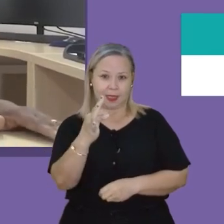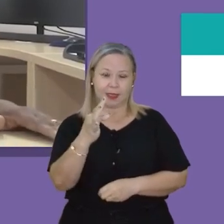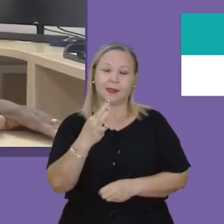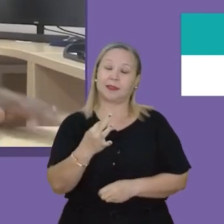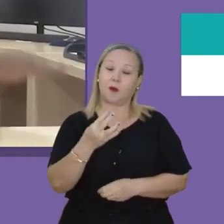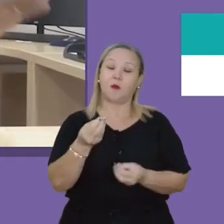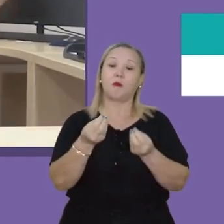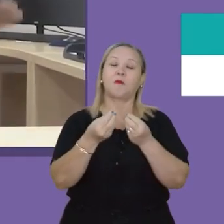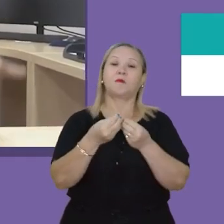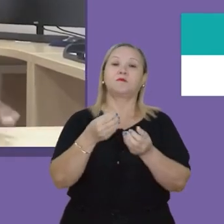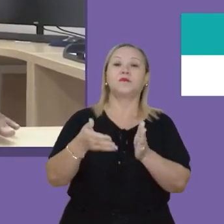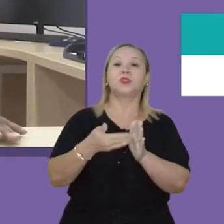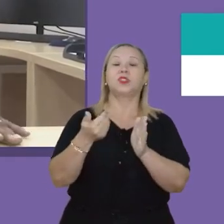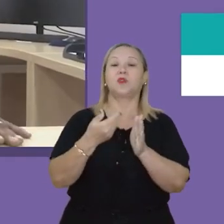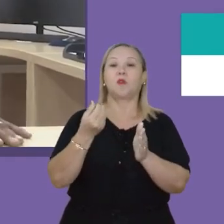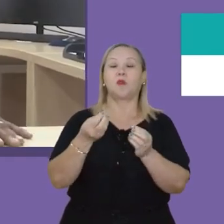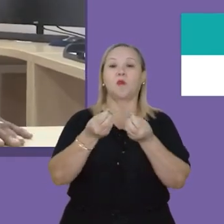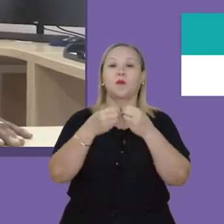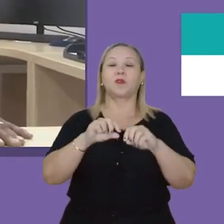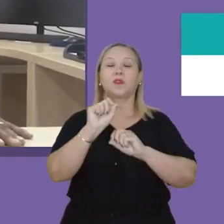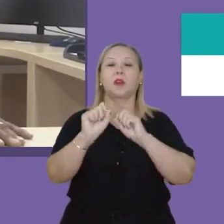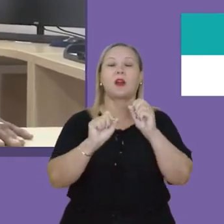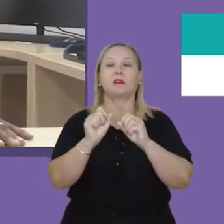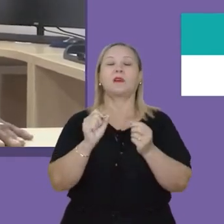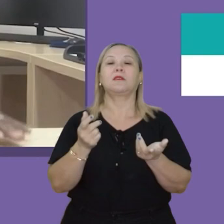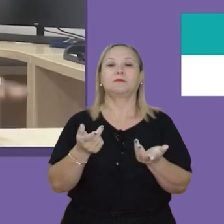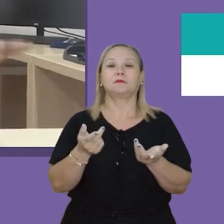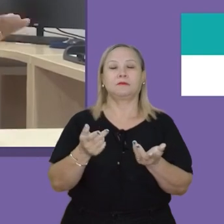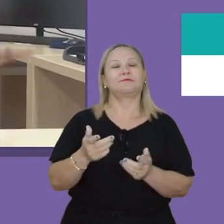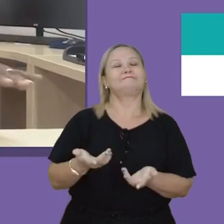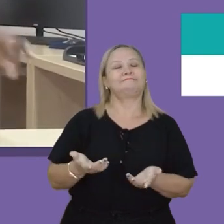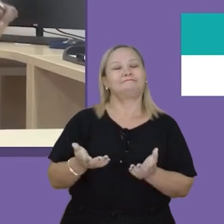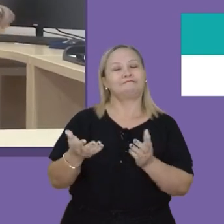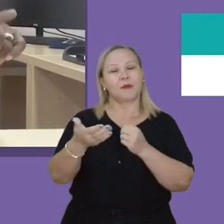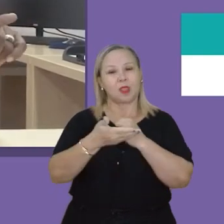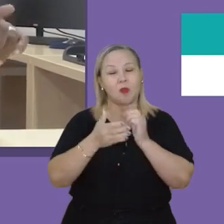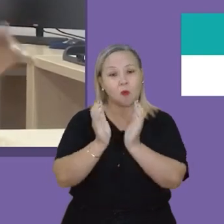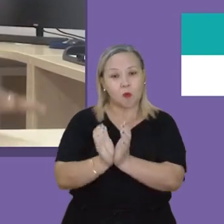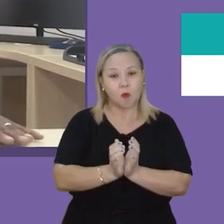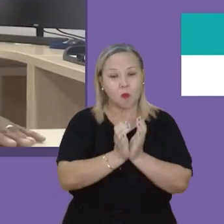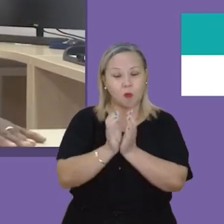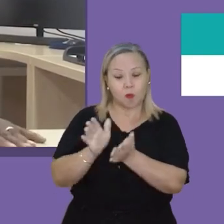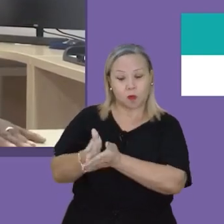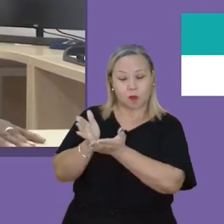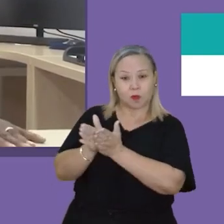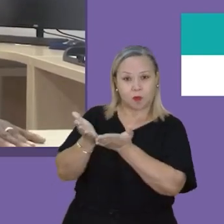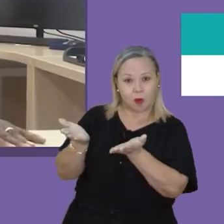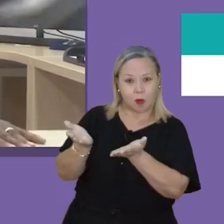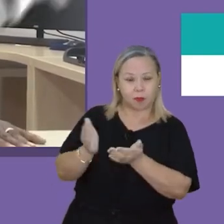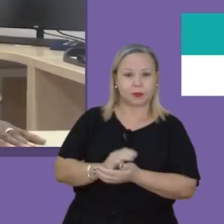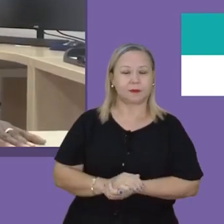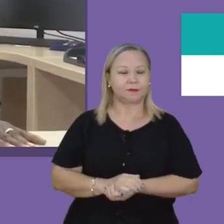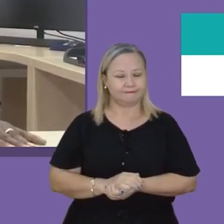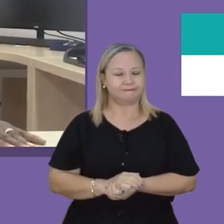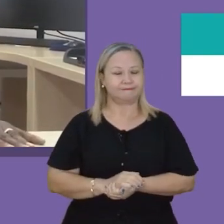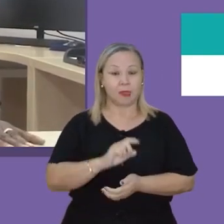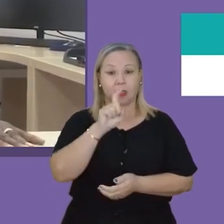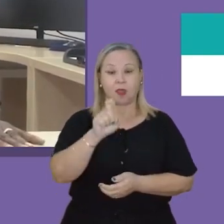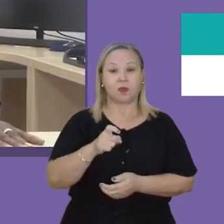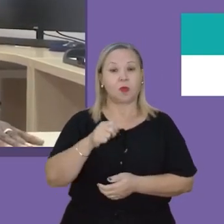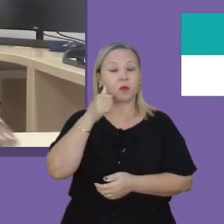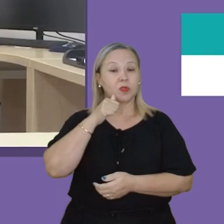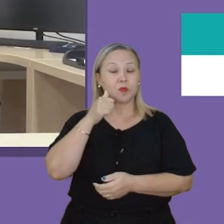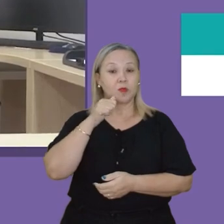da população. Nessa camada pobre da população, nós somos mulheres maioria, e maioria